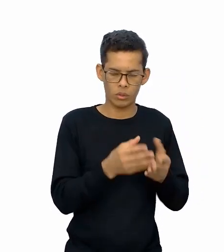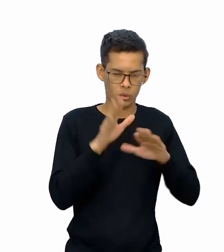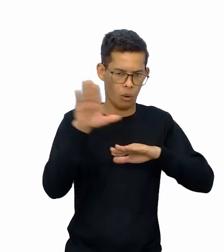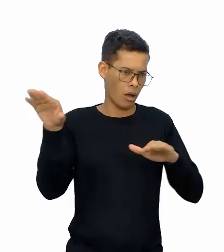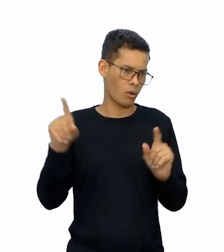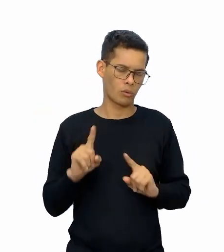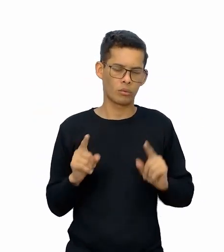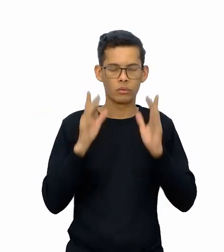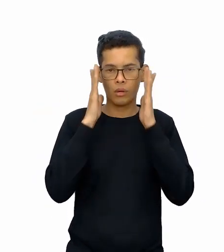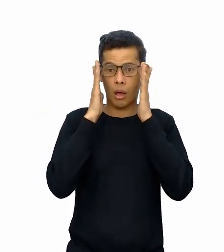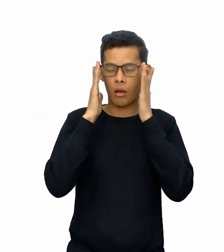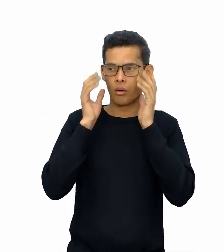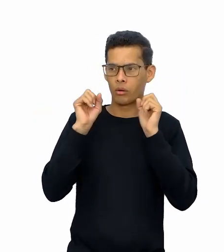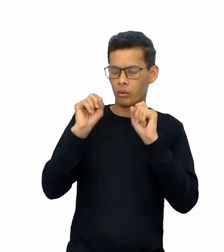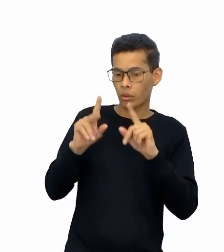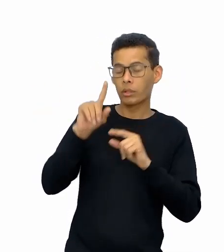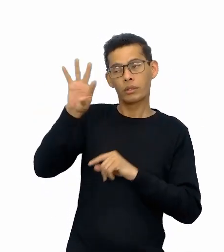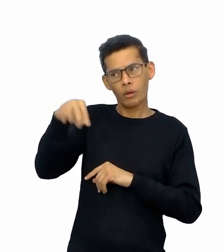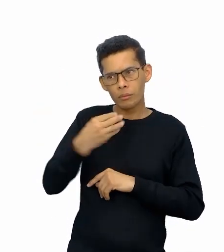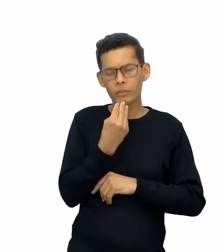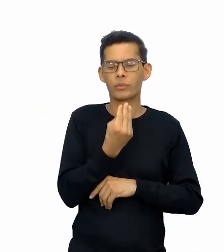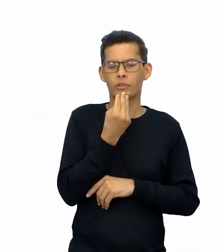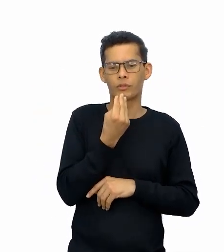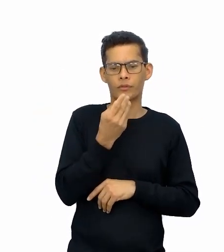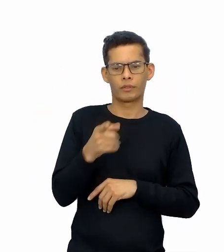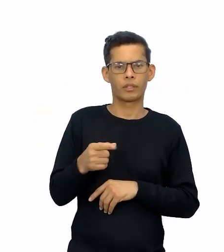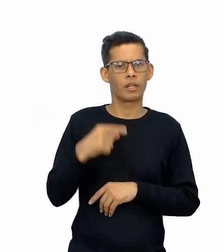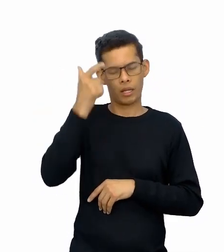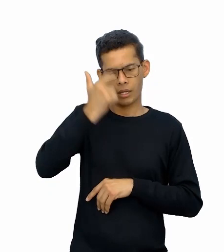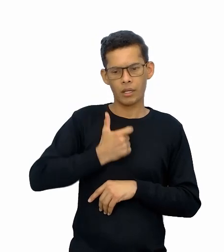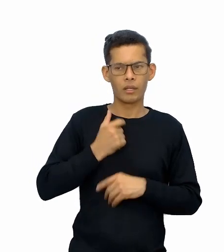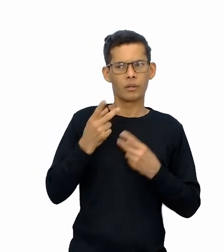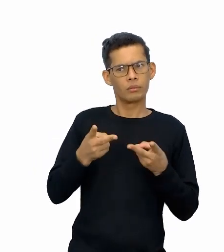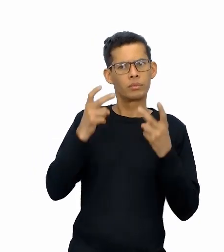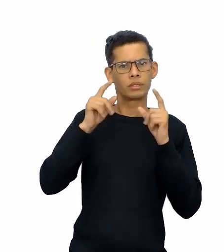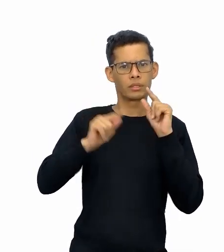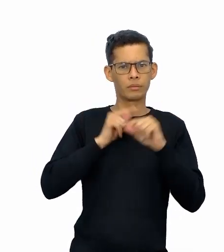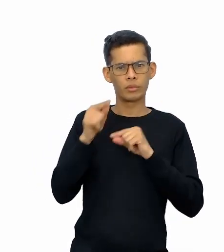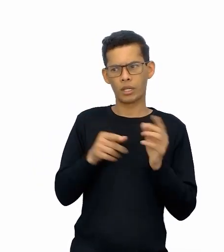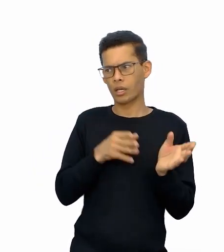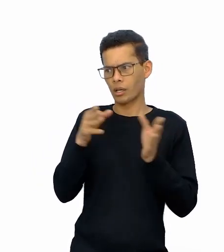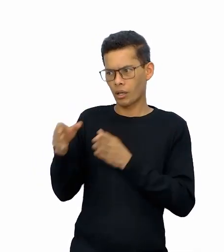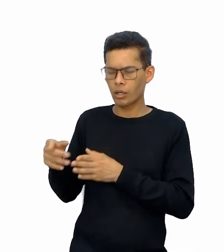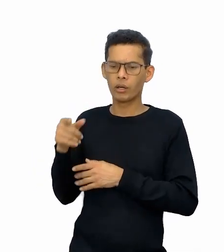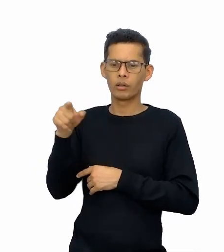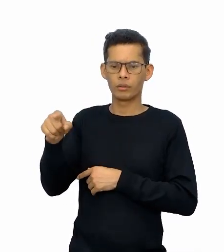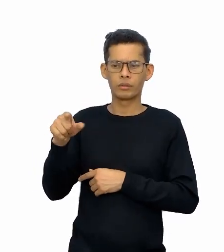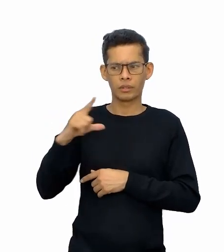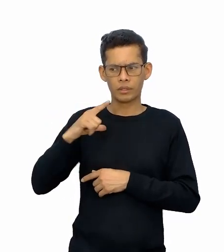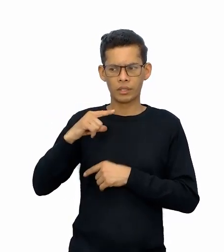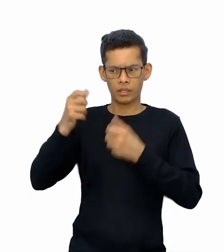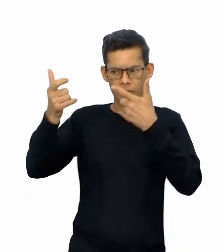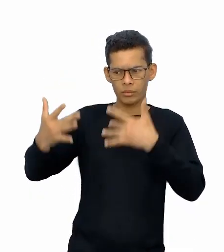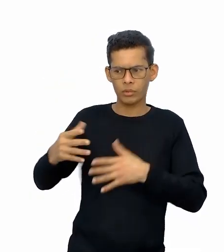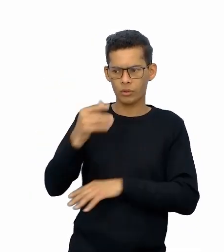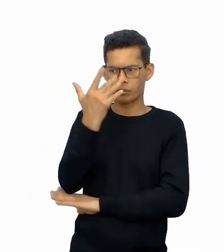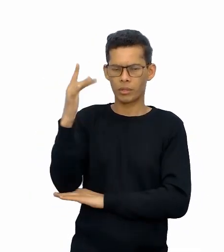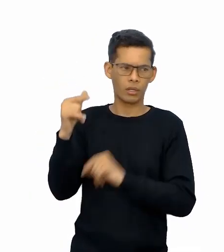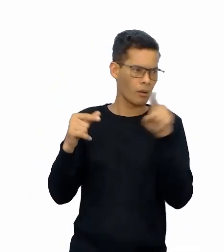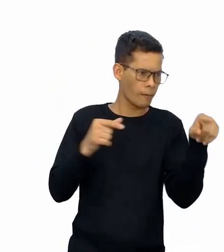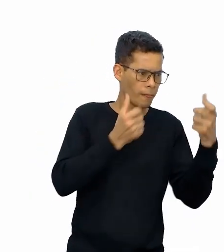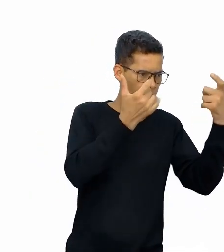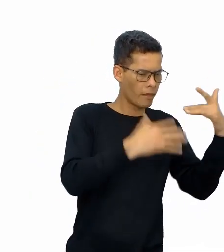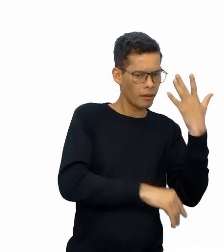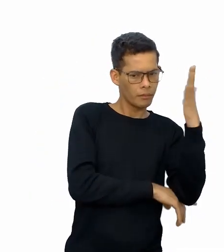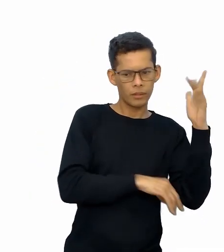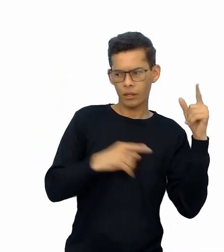estudantes. Tá, então vamos aproveitar. Eu percebo, você vê, os dois estão falando de parte ambiental, por que não fazer isso junto? Mas